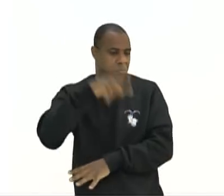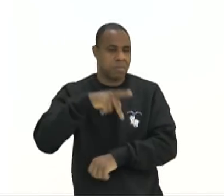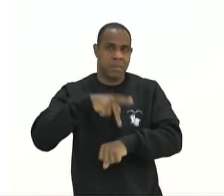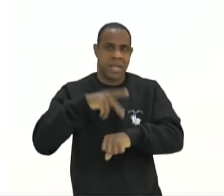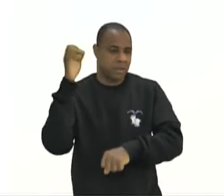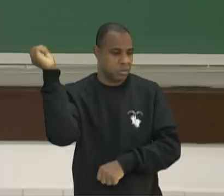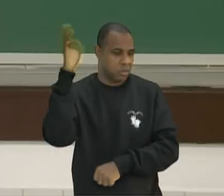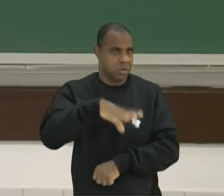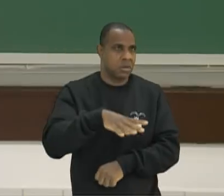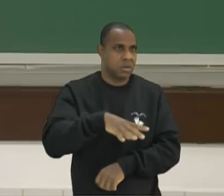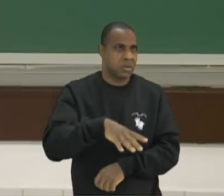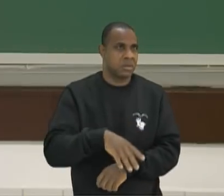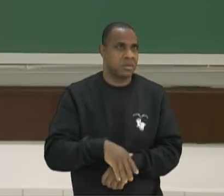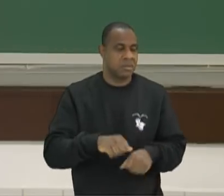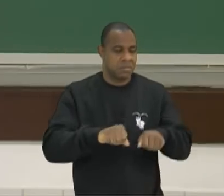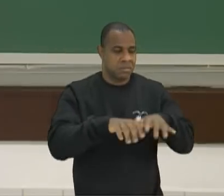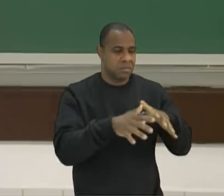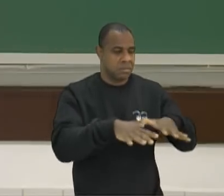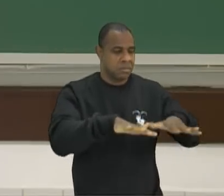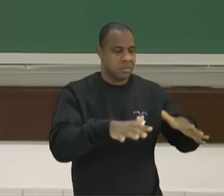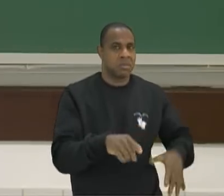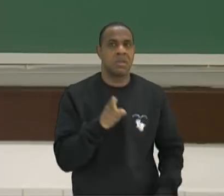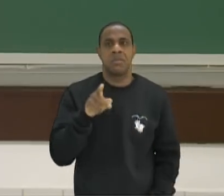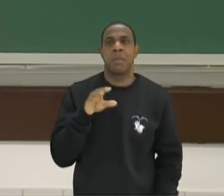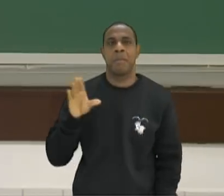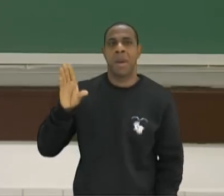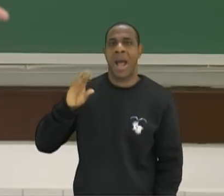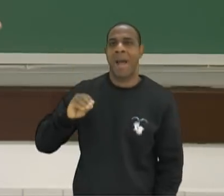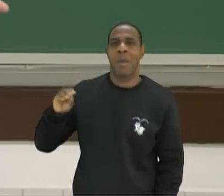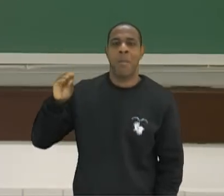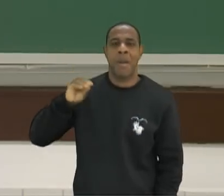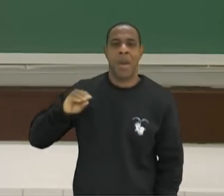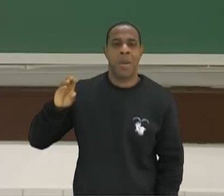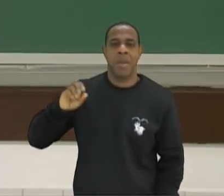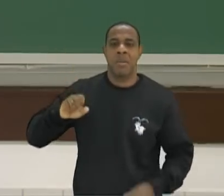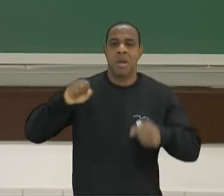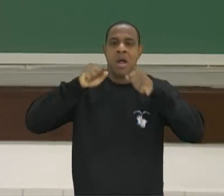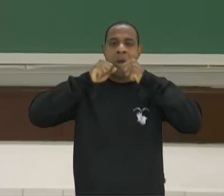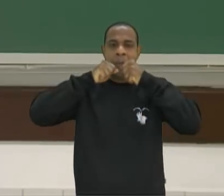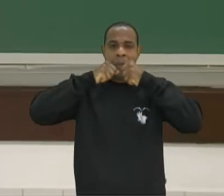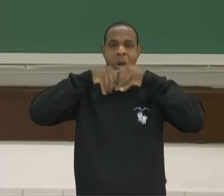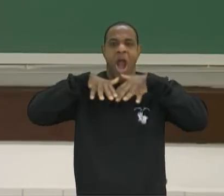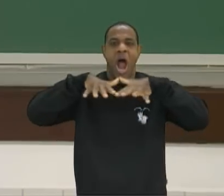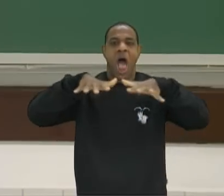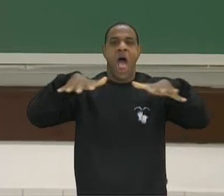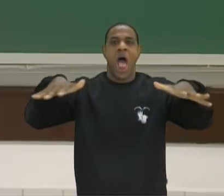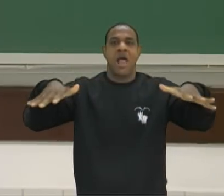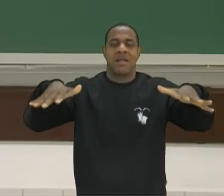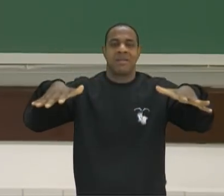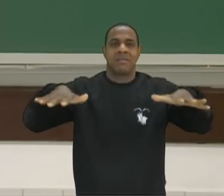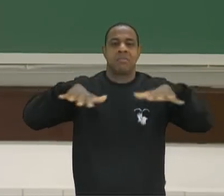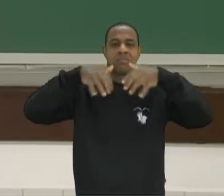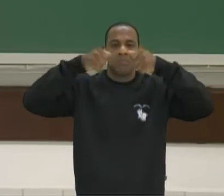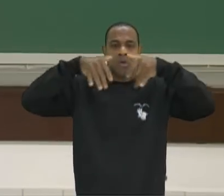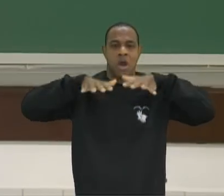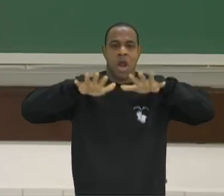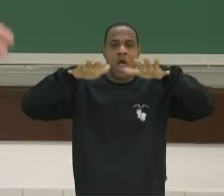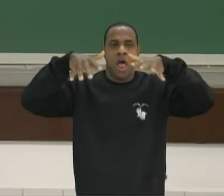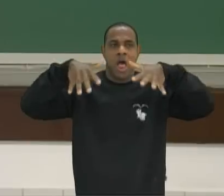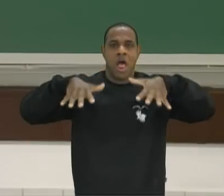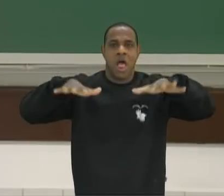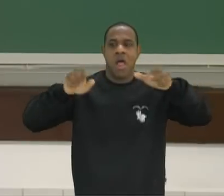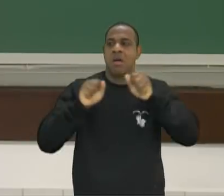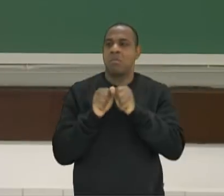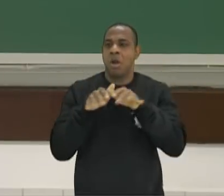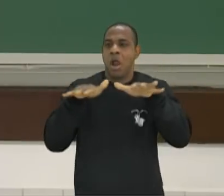fala alguma coisa, dessa vez é a sua voz que se propaga no ambiente de maneira tridimensional, avançando para frente, para